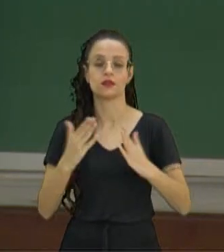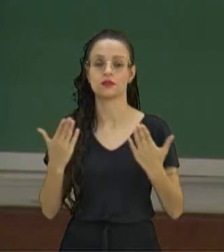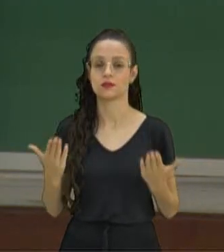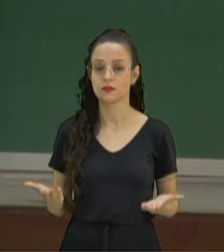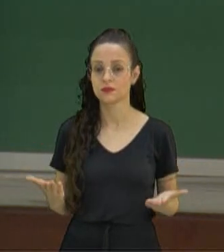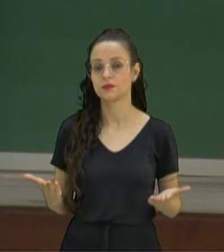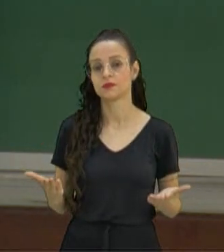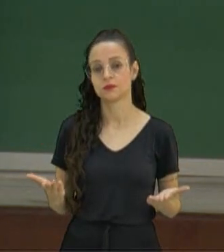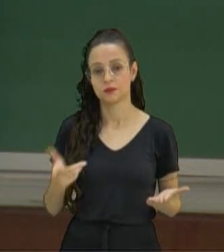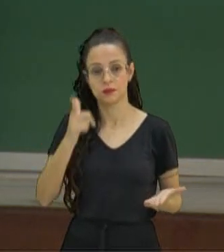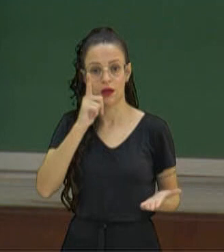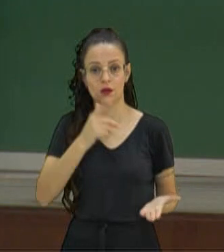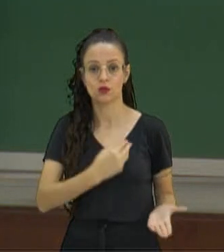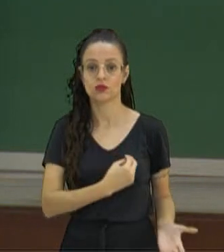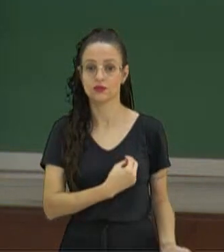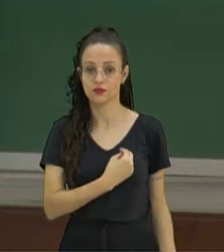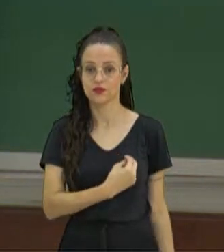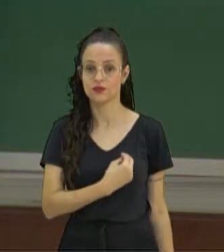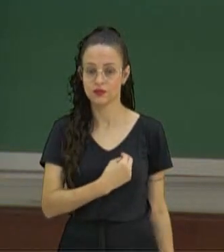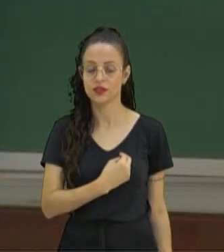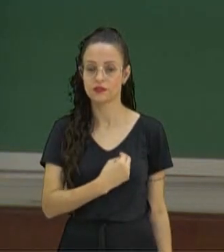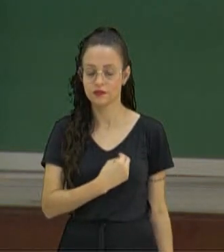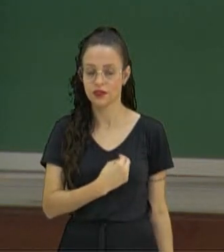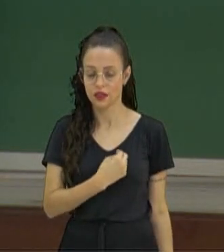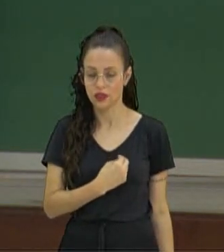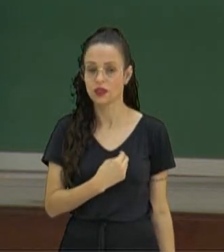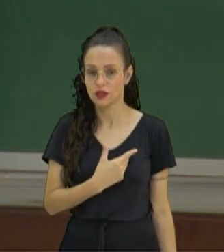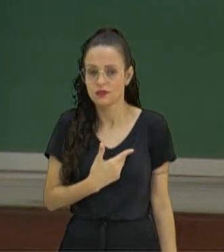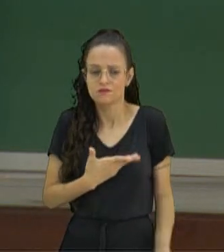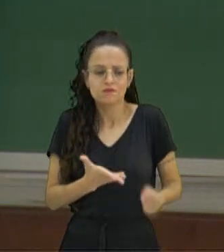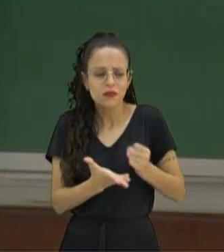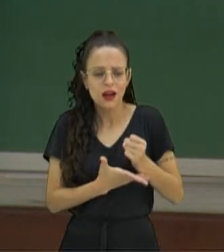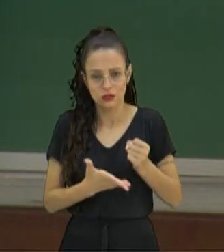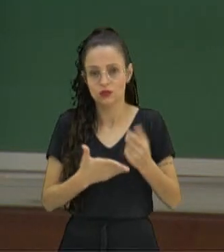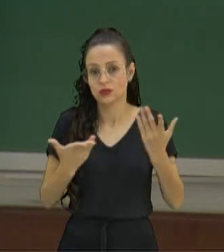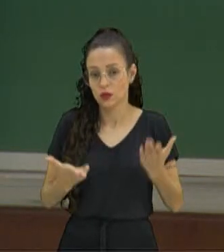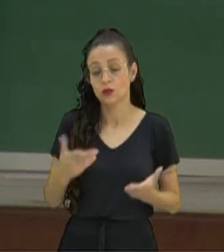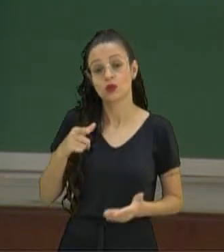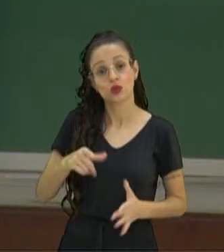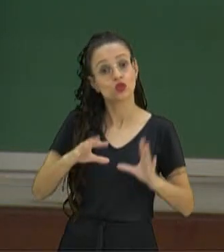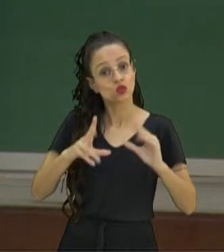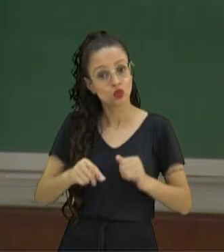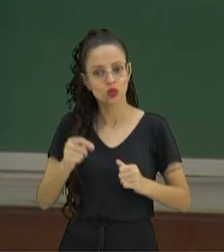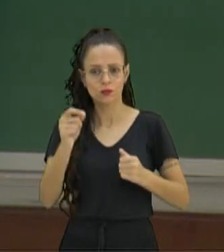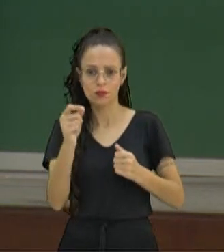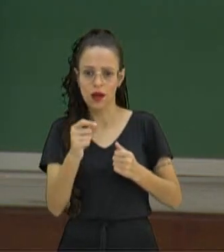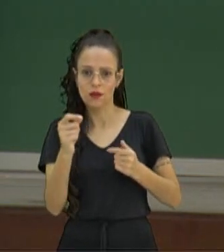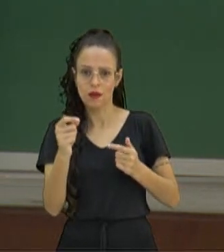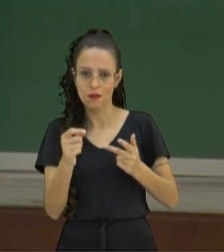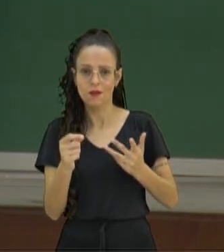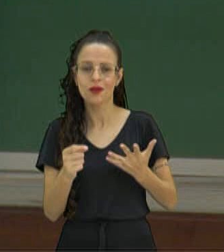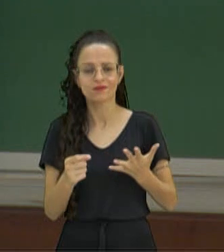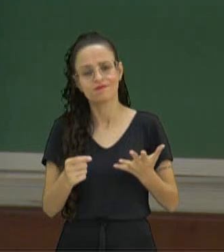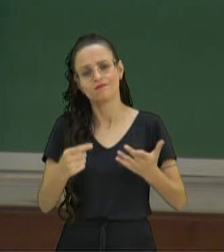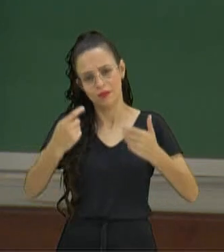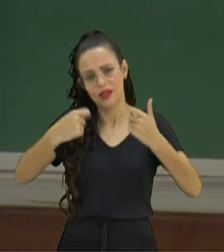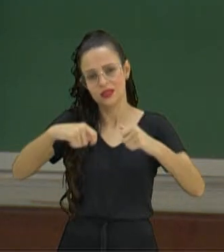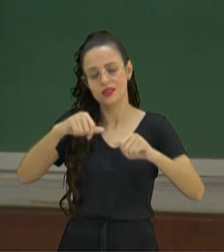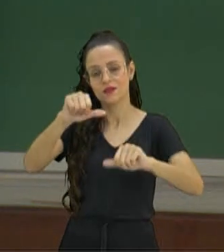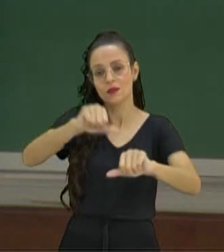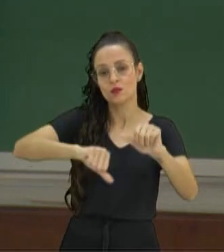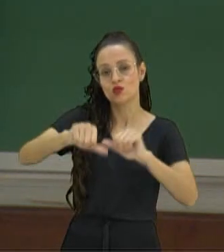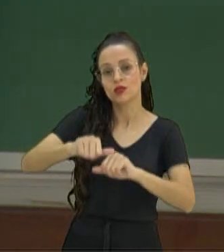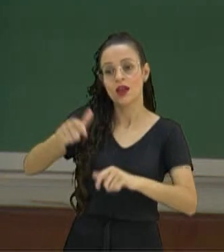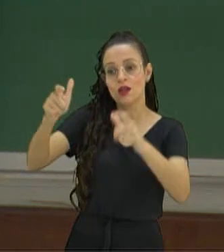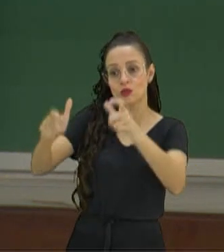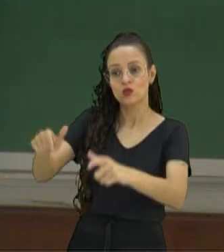para viver, né, com condições mínimas. Então, tudo isso exigia mudança naquele espaço natural, naquele